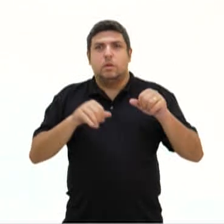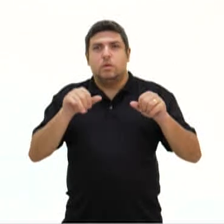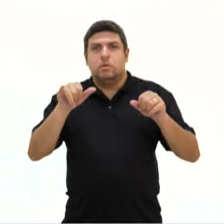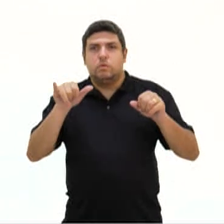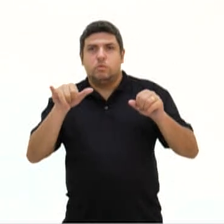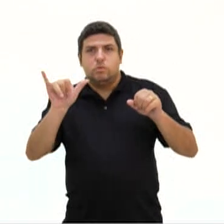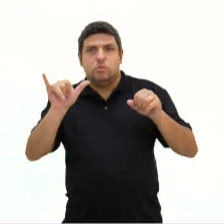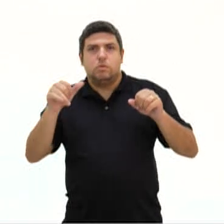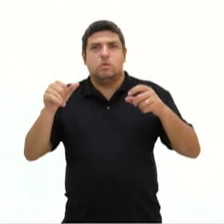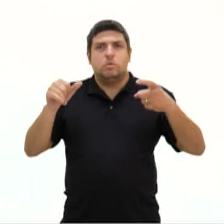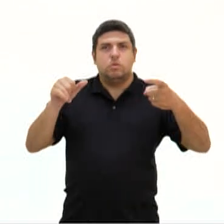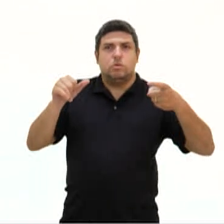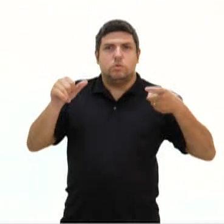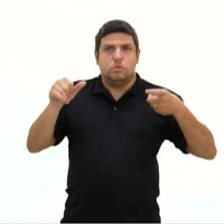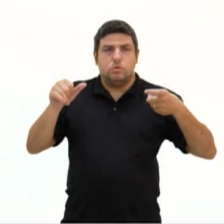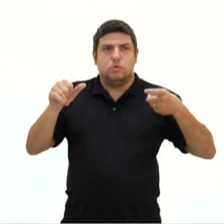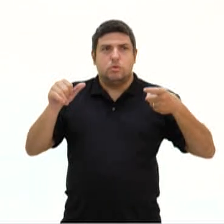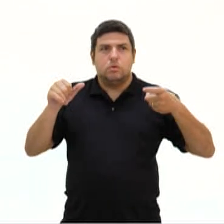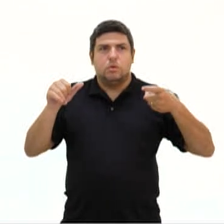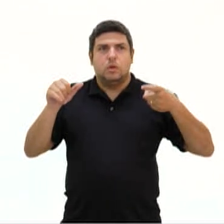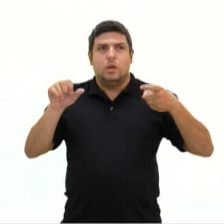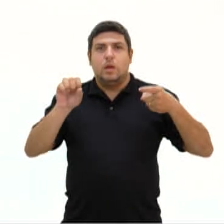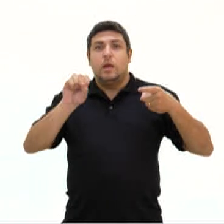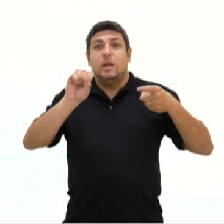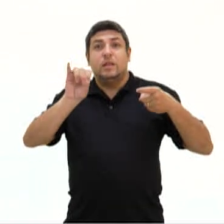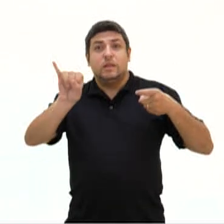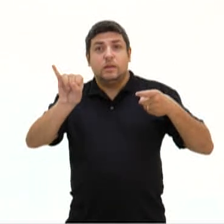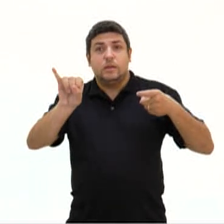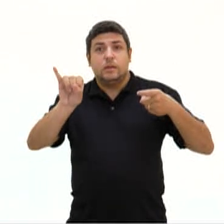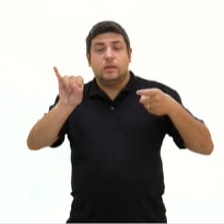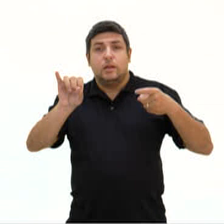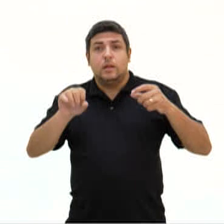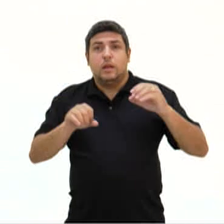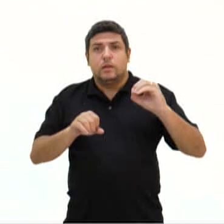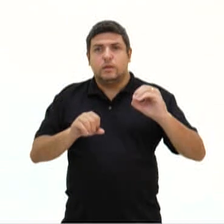Coordenada? Ela é menor,